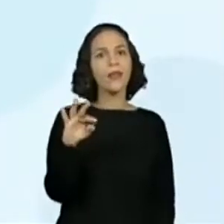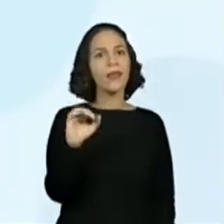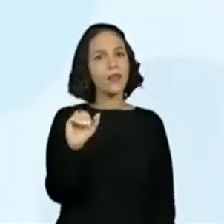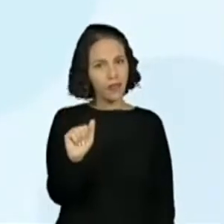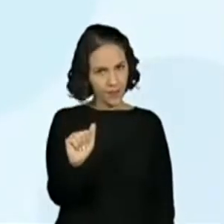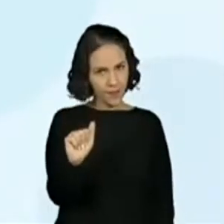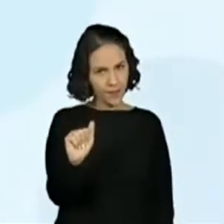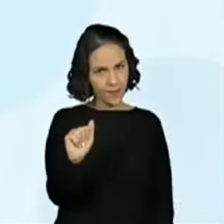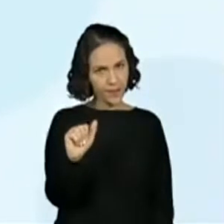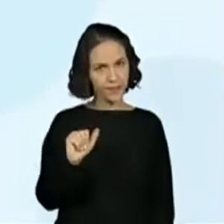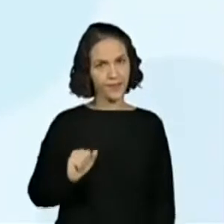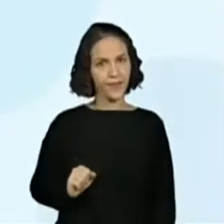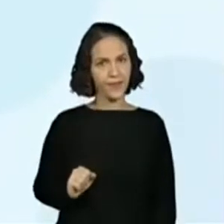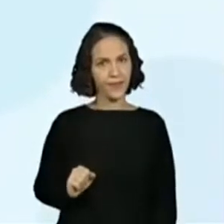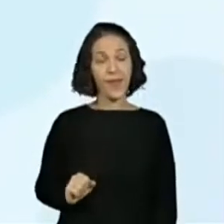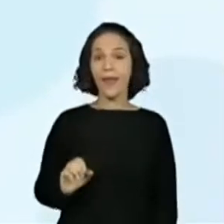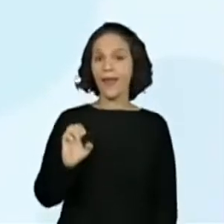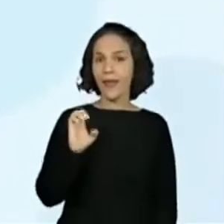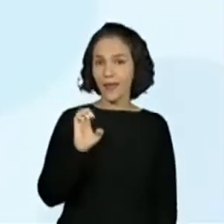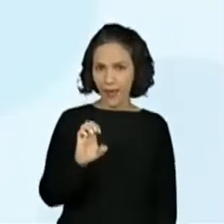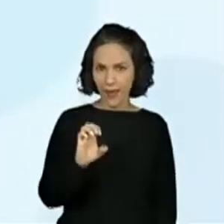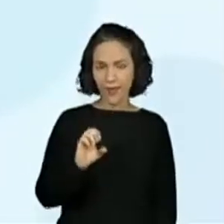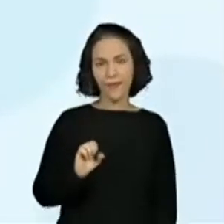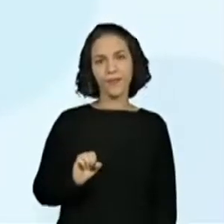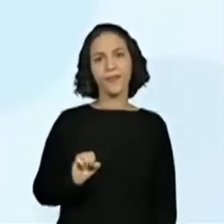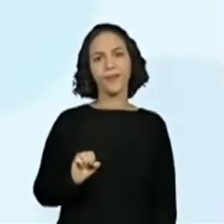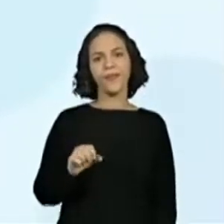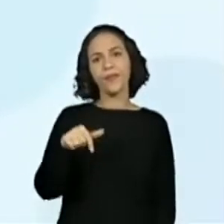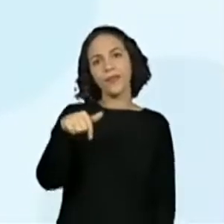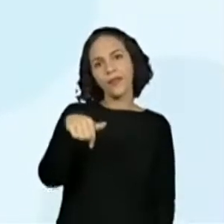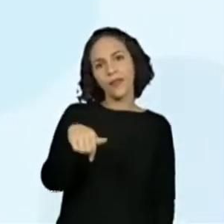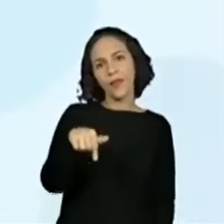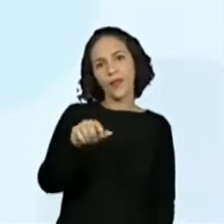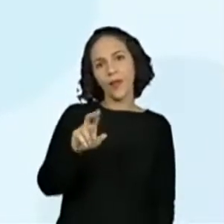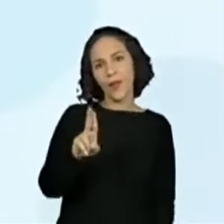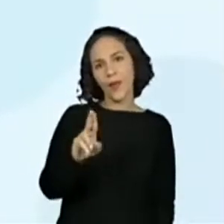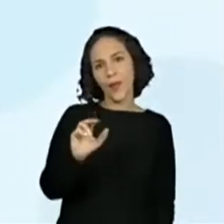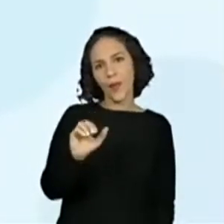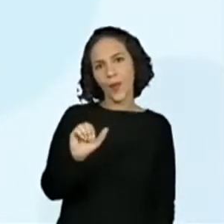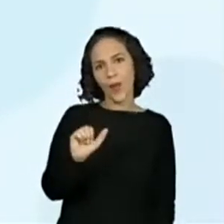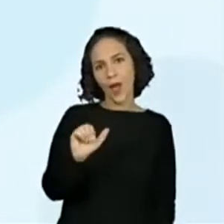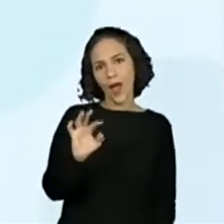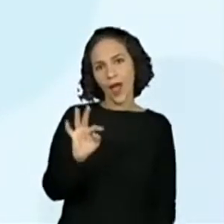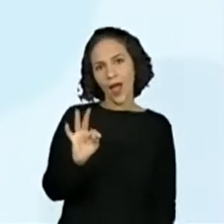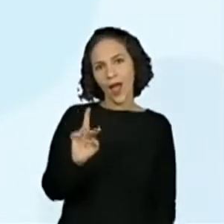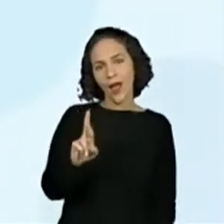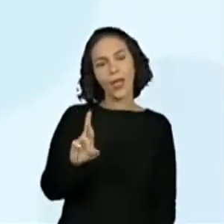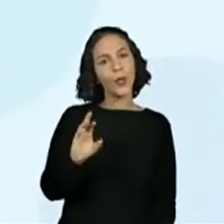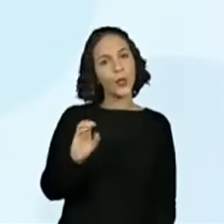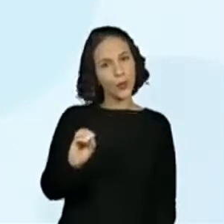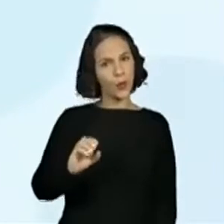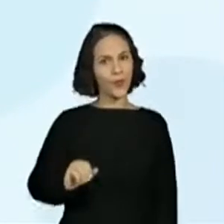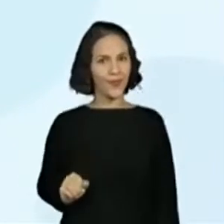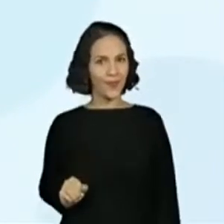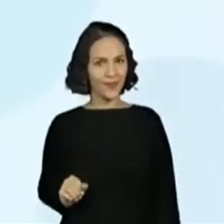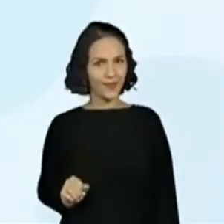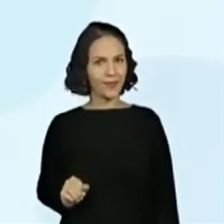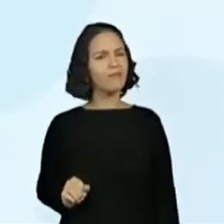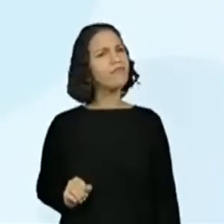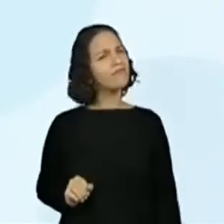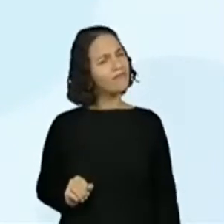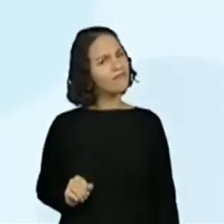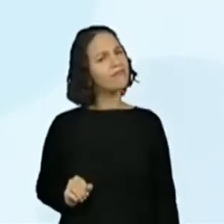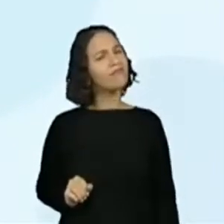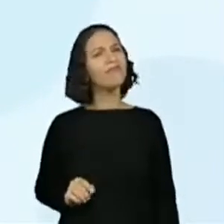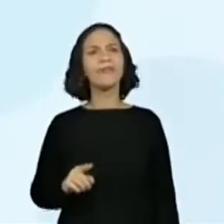74. 4. 70,